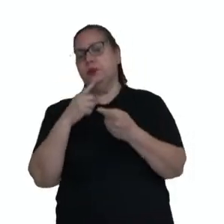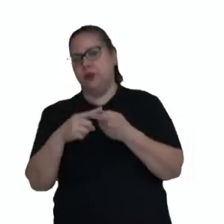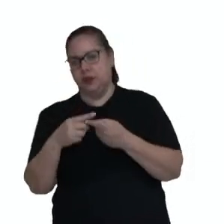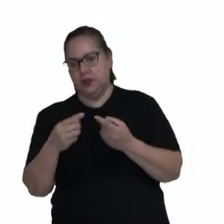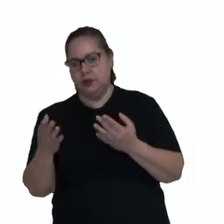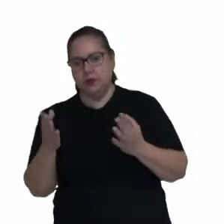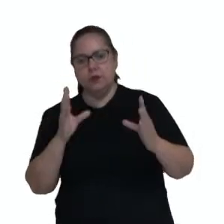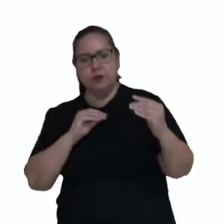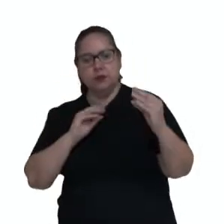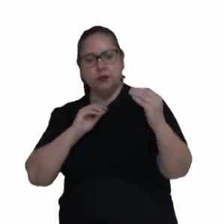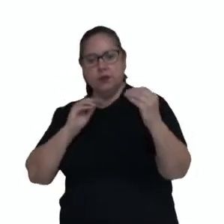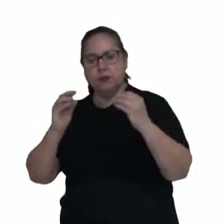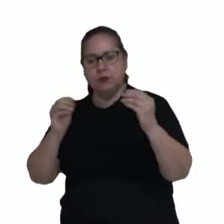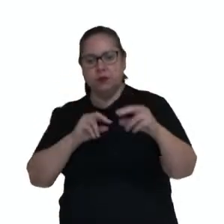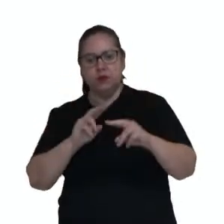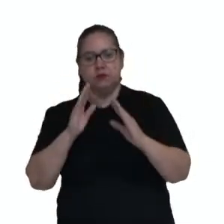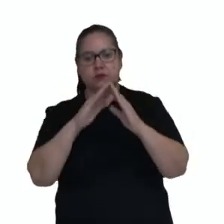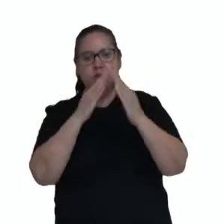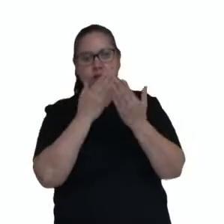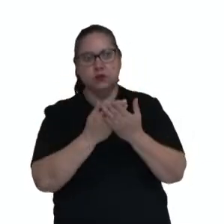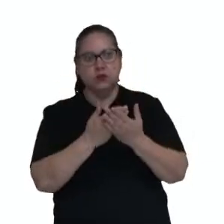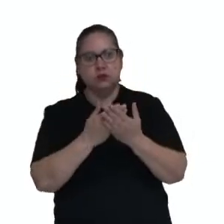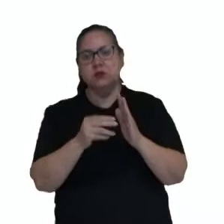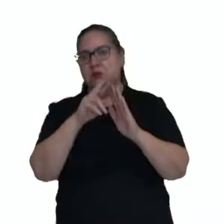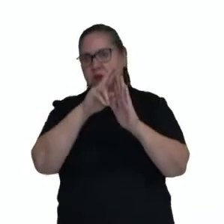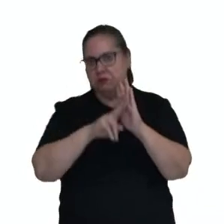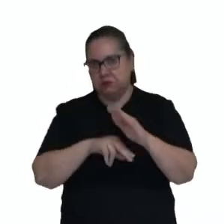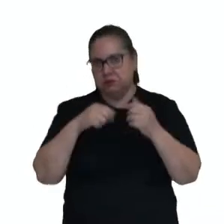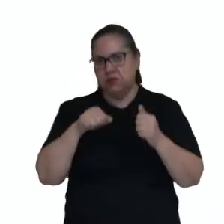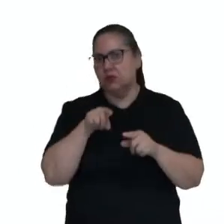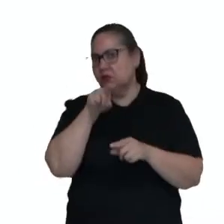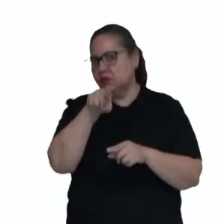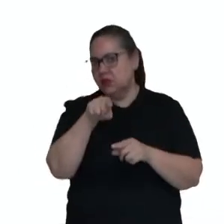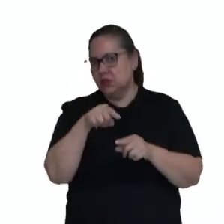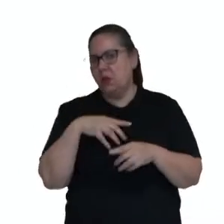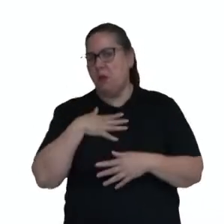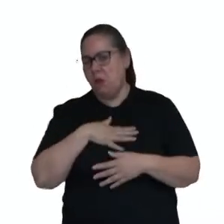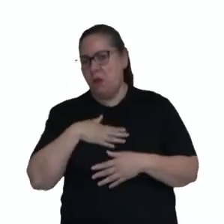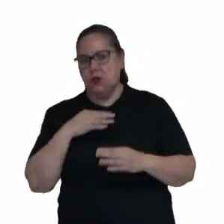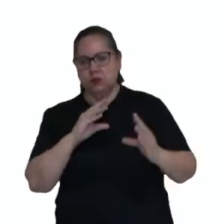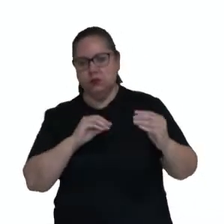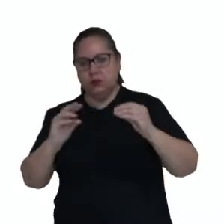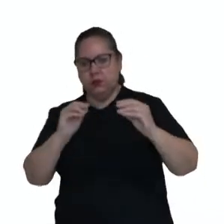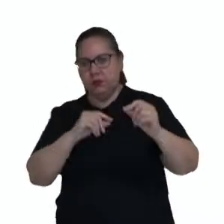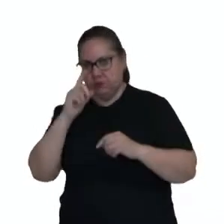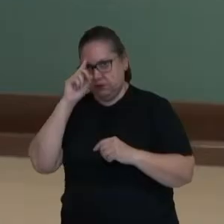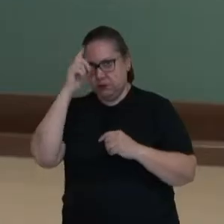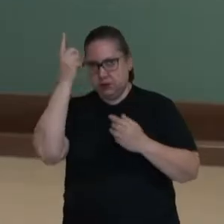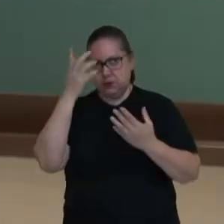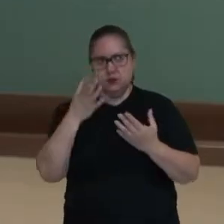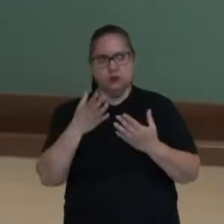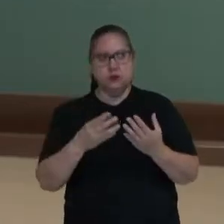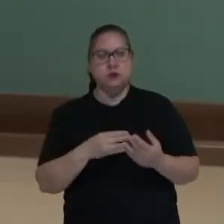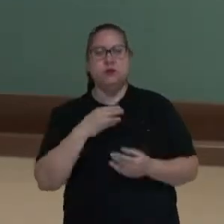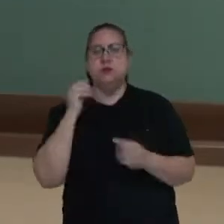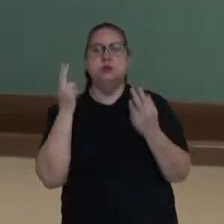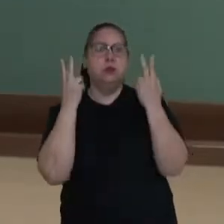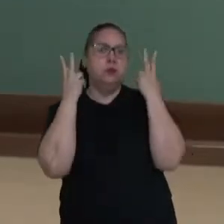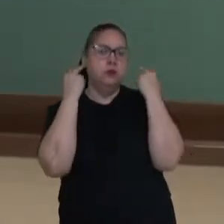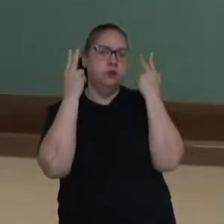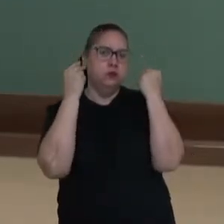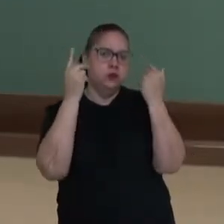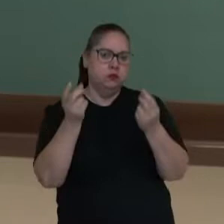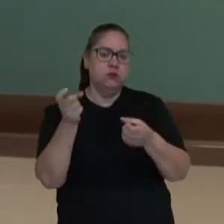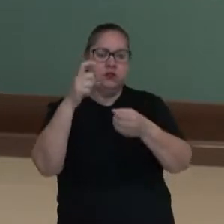debates escolares? Eles precisam ter regras. Se você gosta de debater ideias, é muito normal que